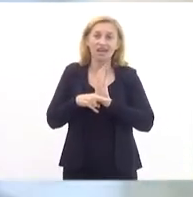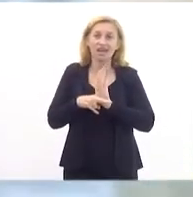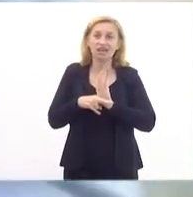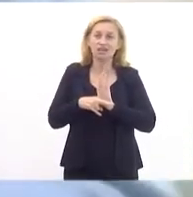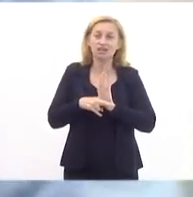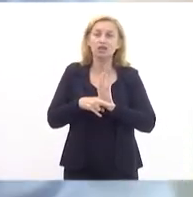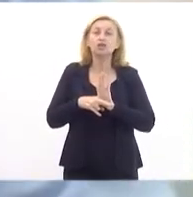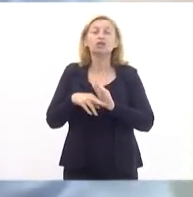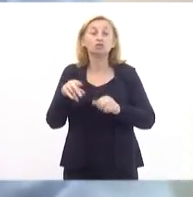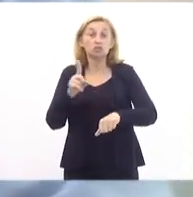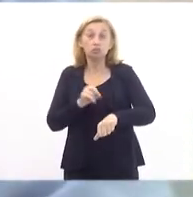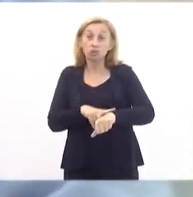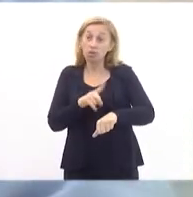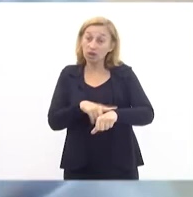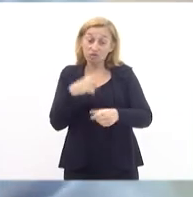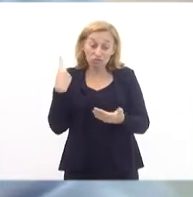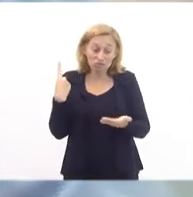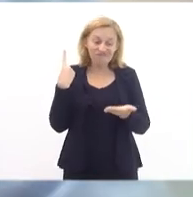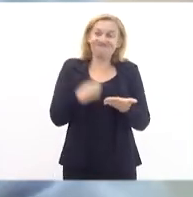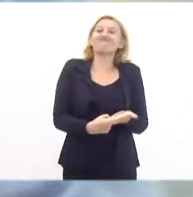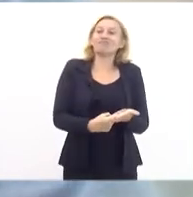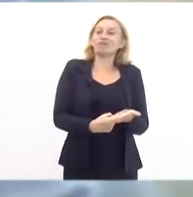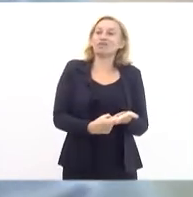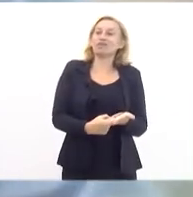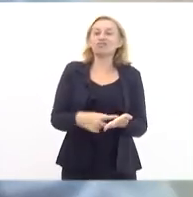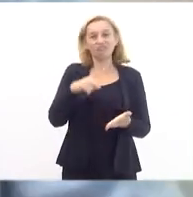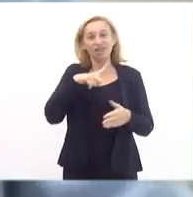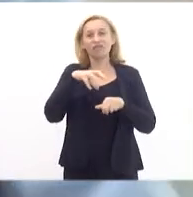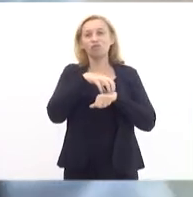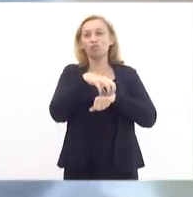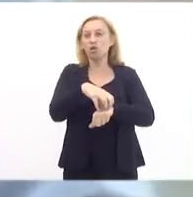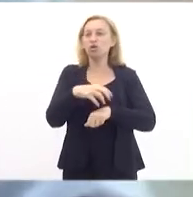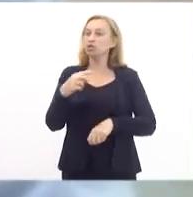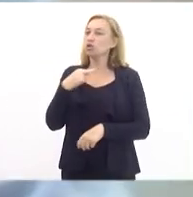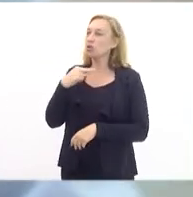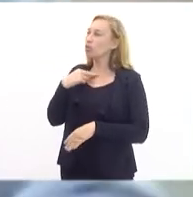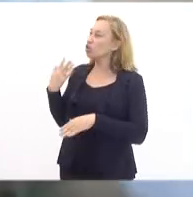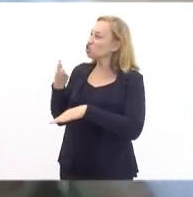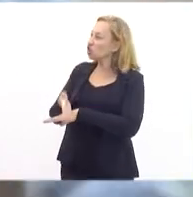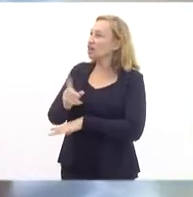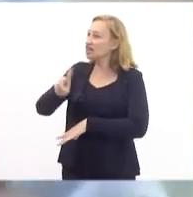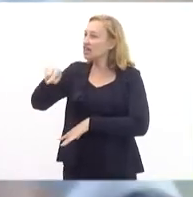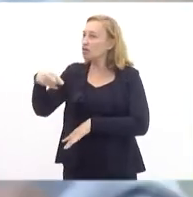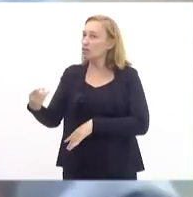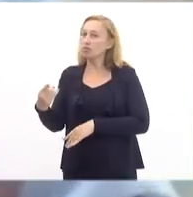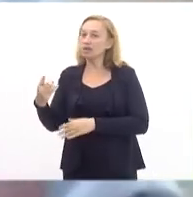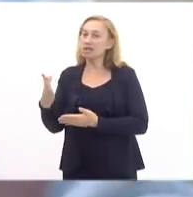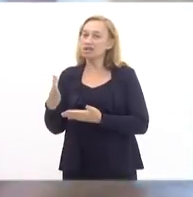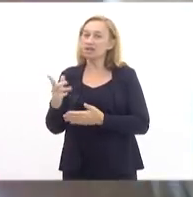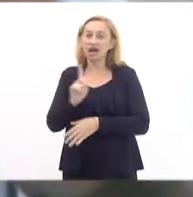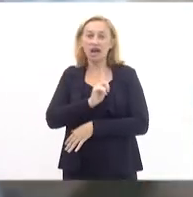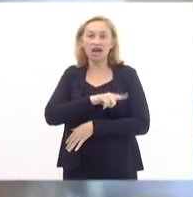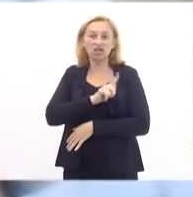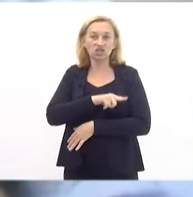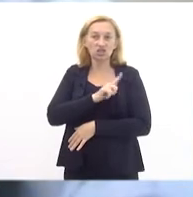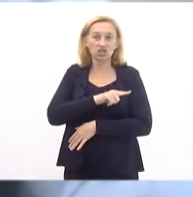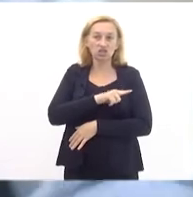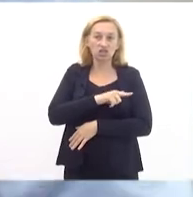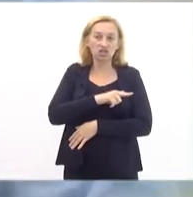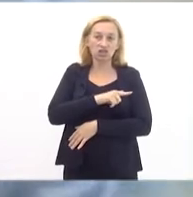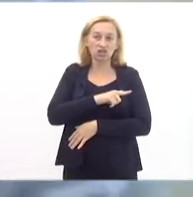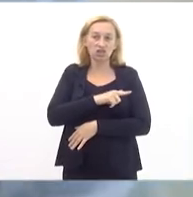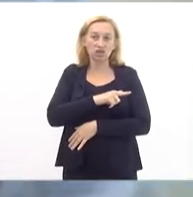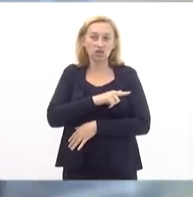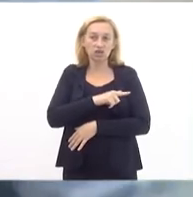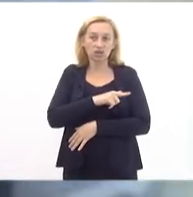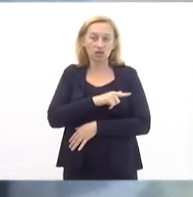assumiu o transporte. Você não pode chegar e depois que passar a gestão ao proprietário,